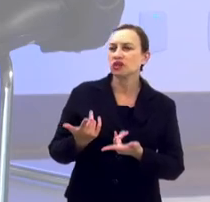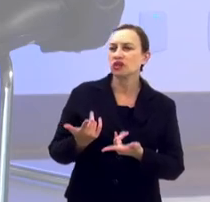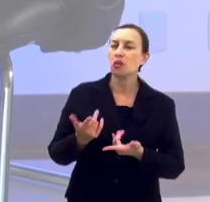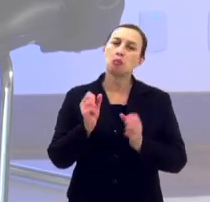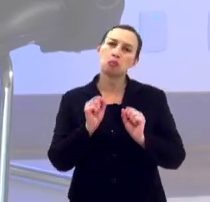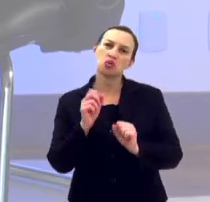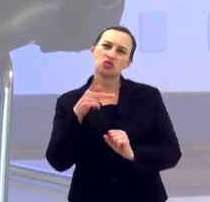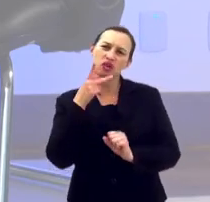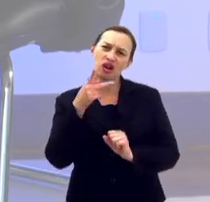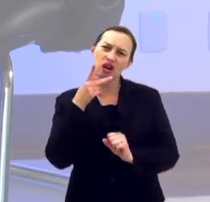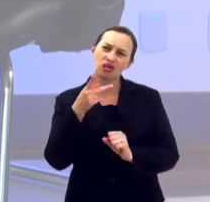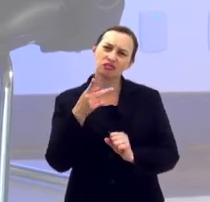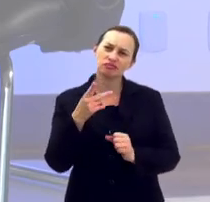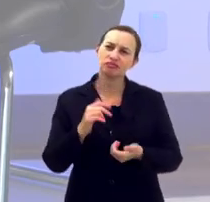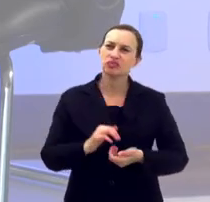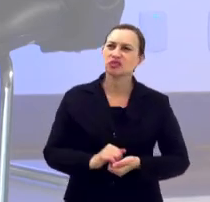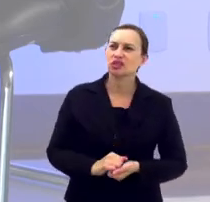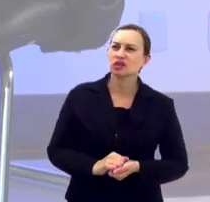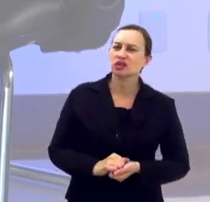eu vou dizer,